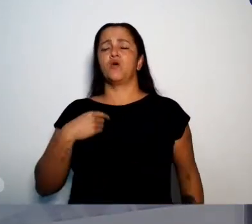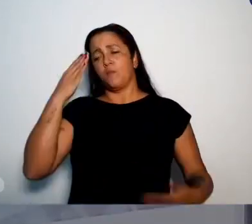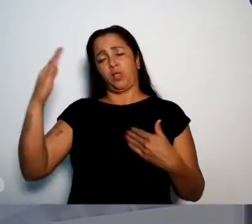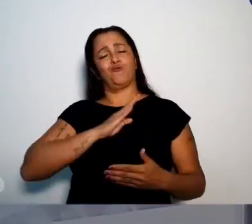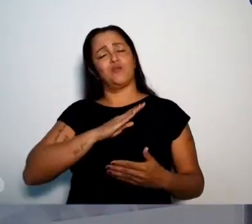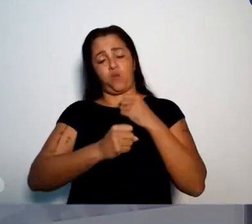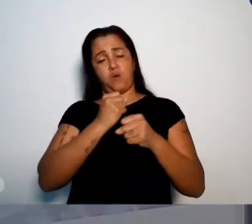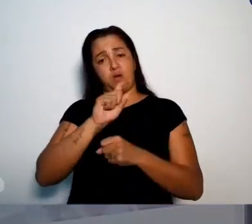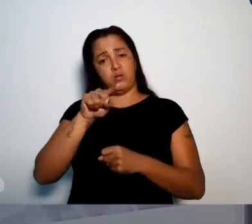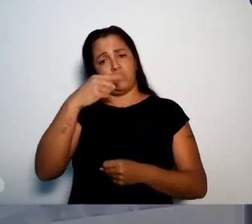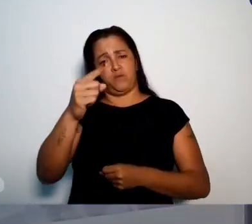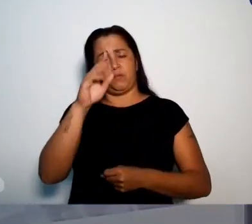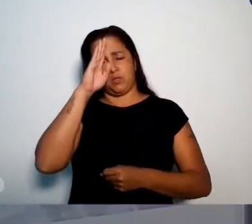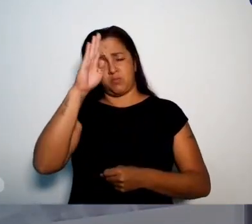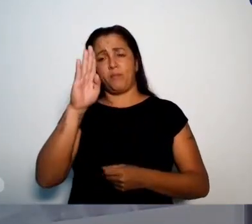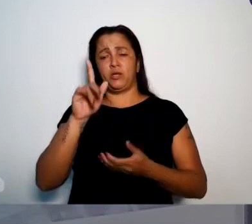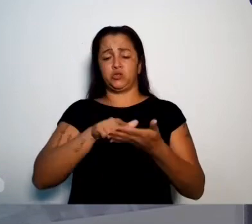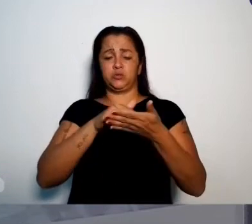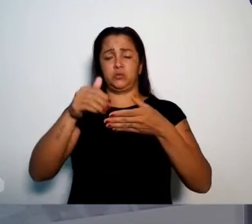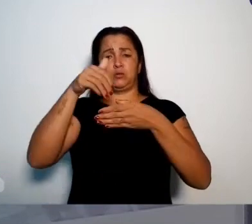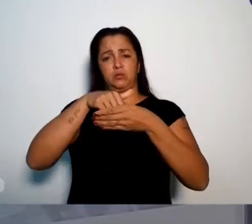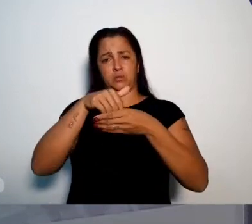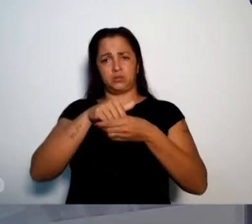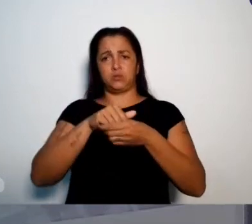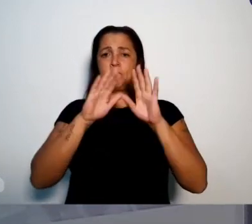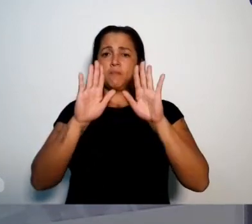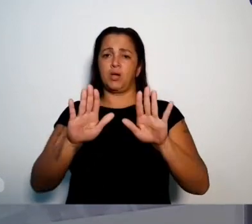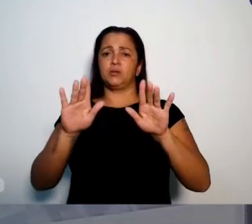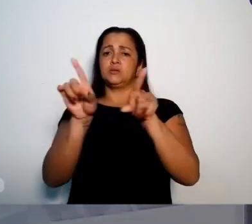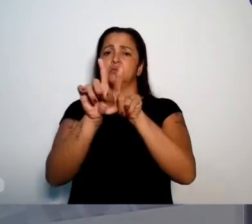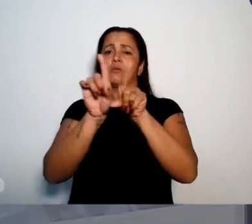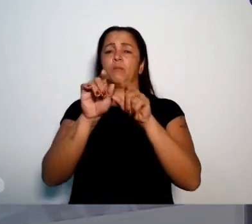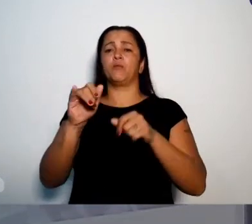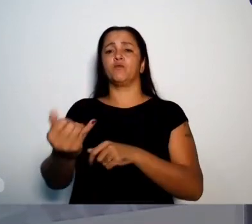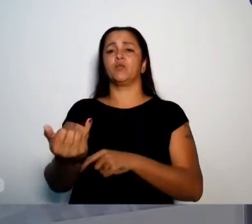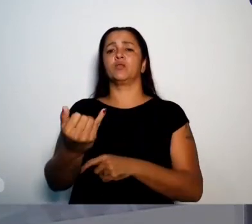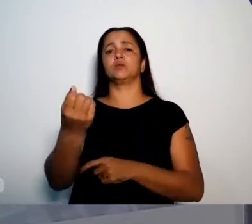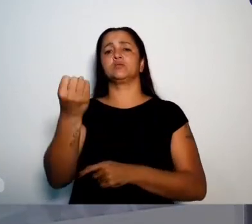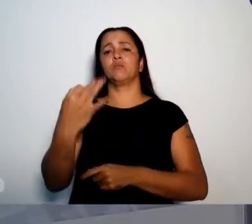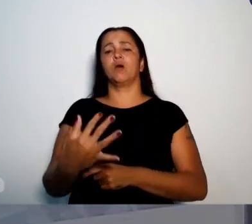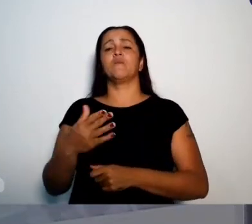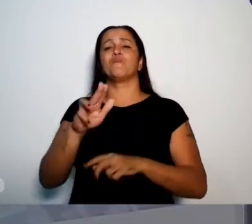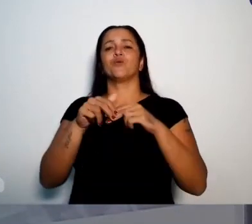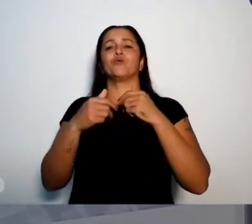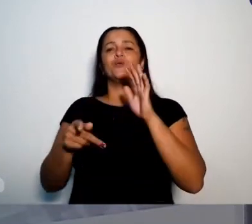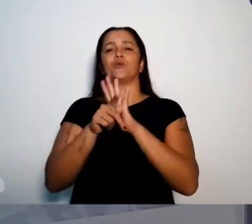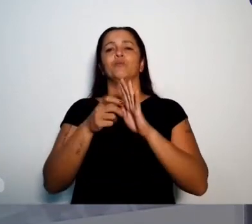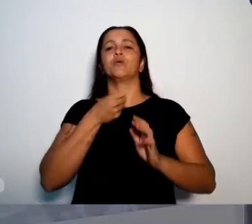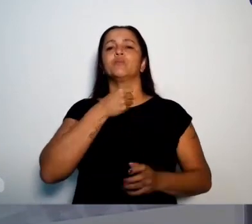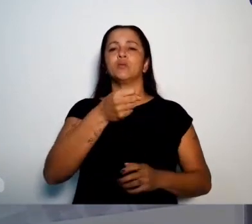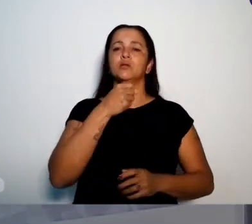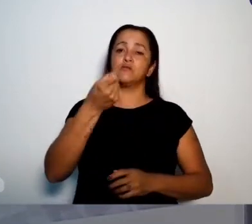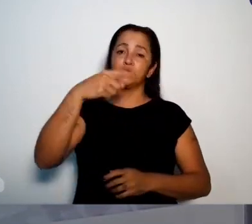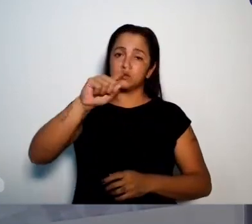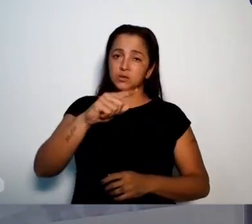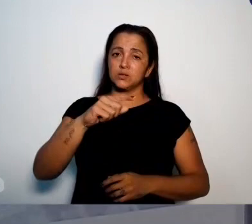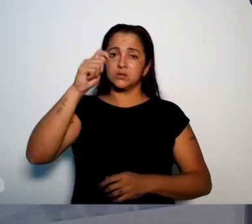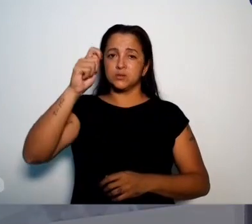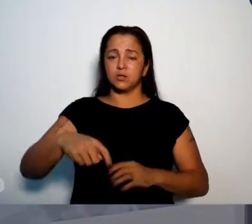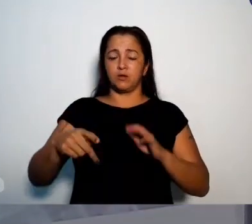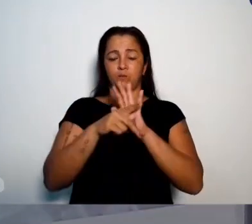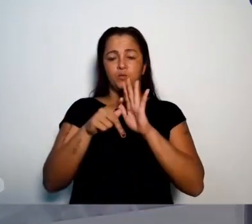eleição. Mas eu quero também aproveitar, falando de imprensa, que vocês possam também usar o